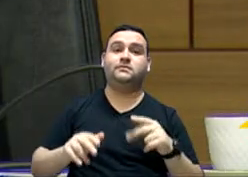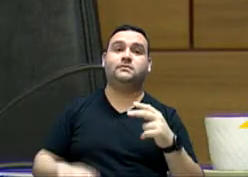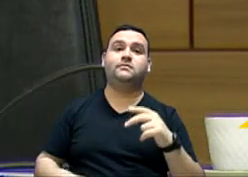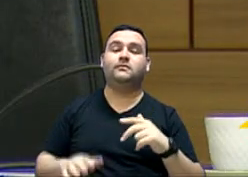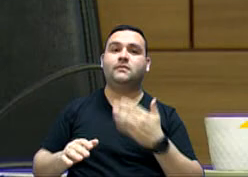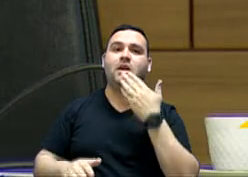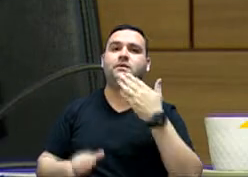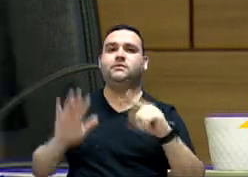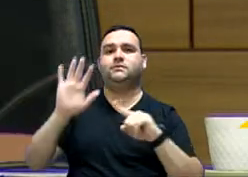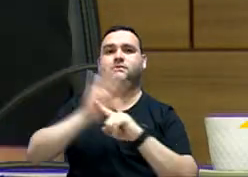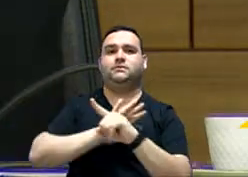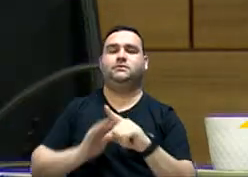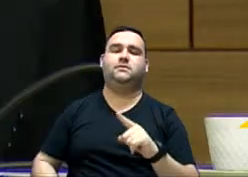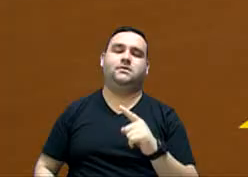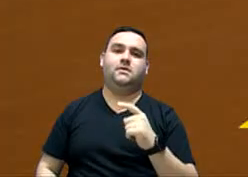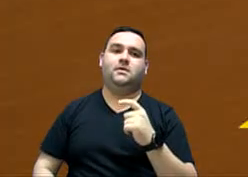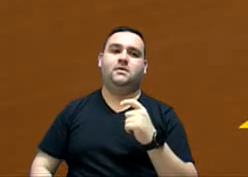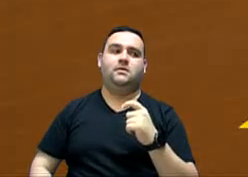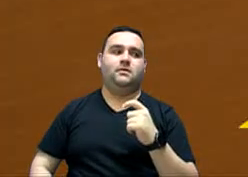Requerimento.